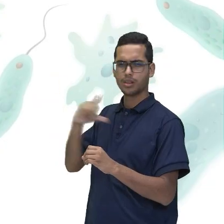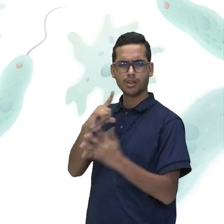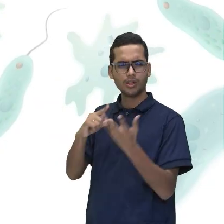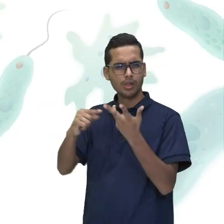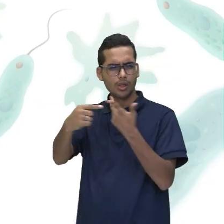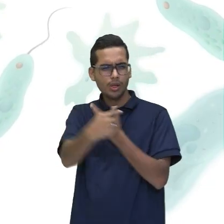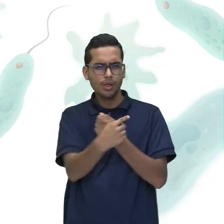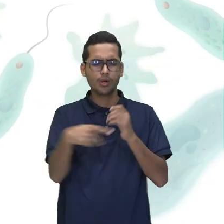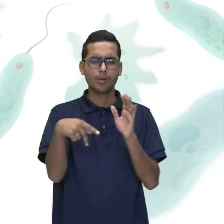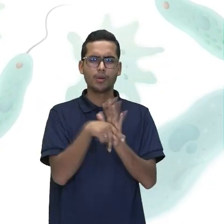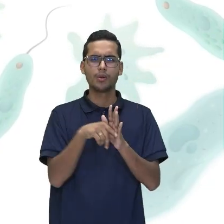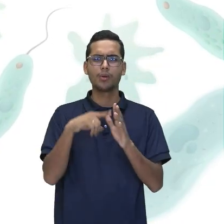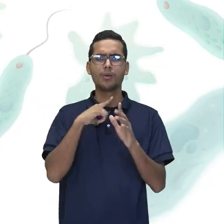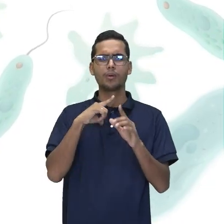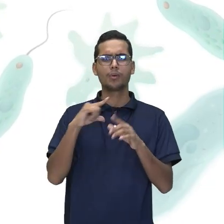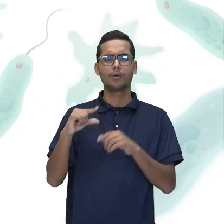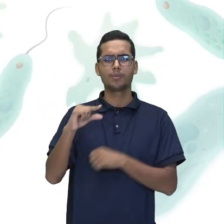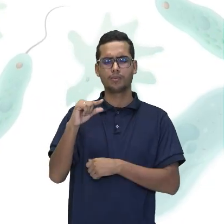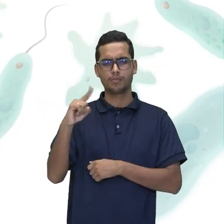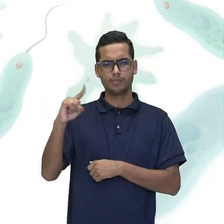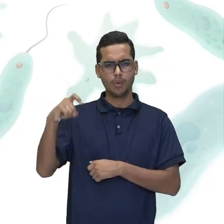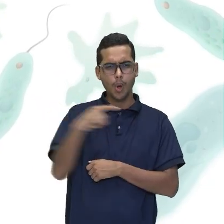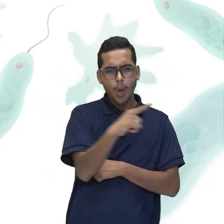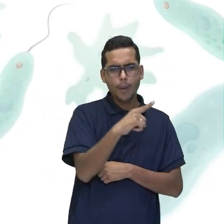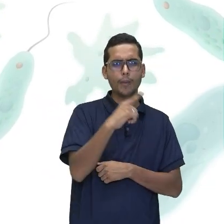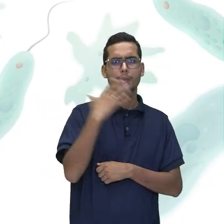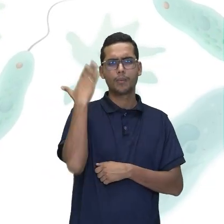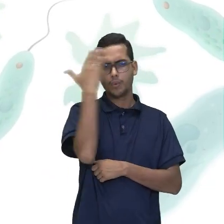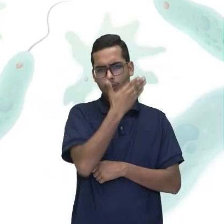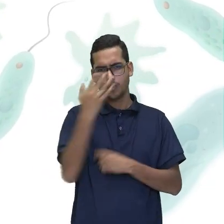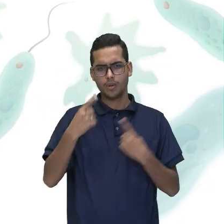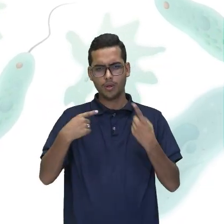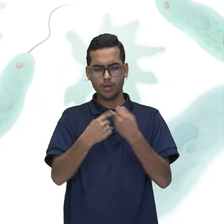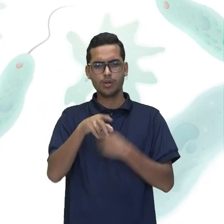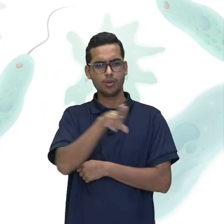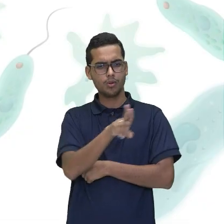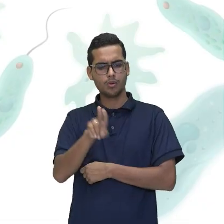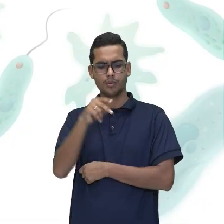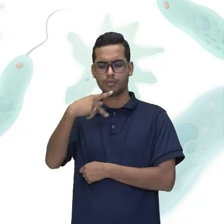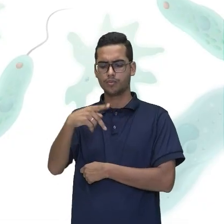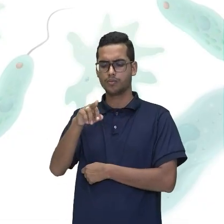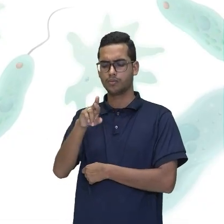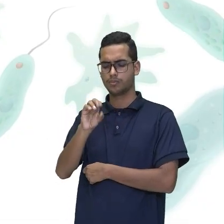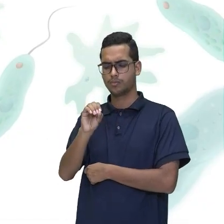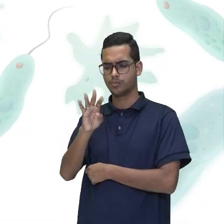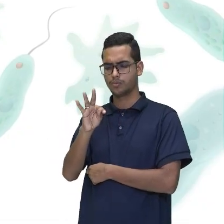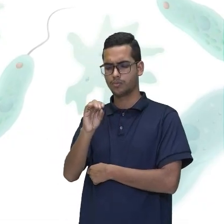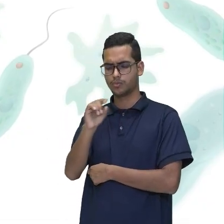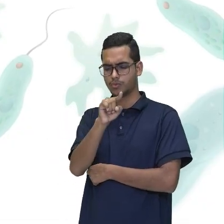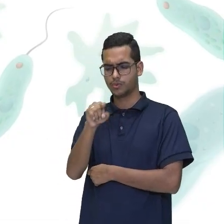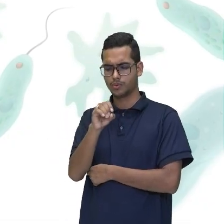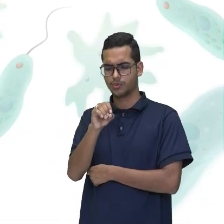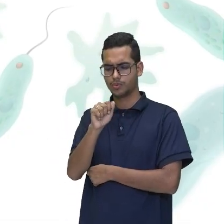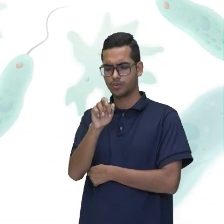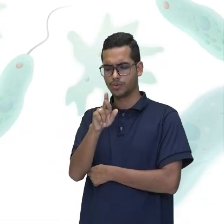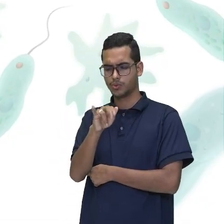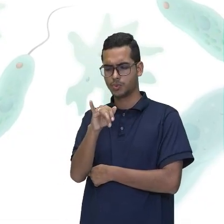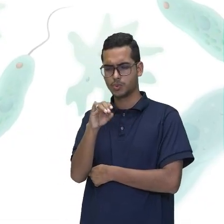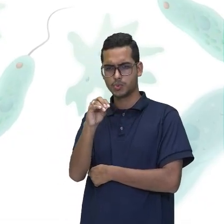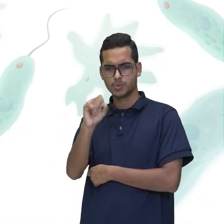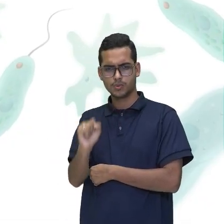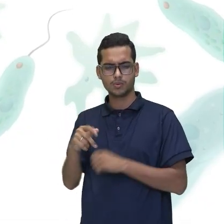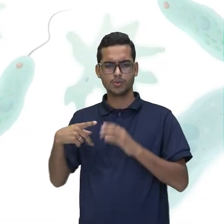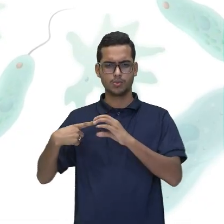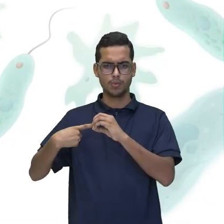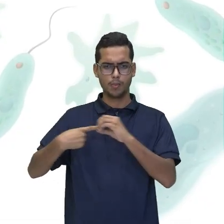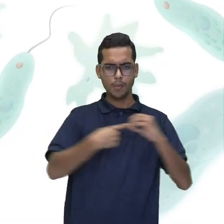vários micro-organismos e que eles são chamados de protozoários. Vocês estão vendo aí protozoários que são